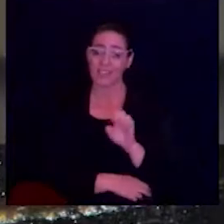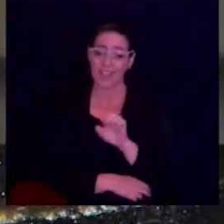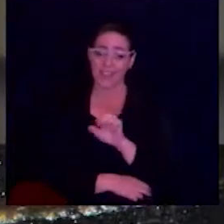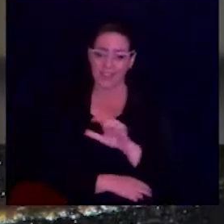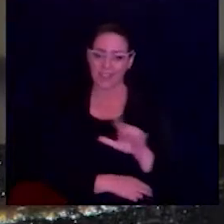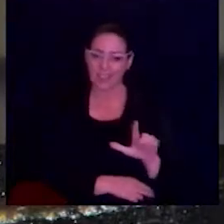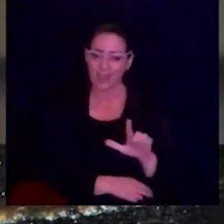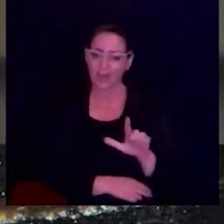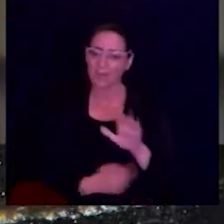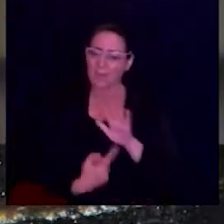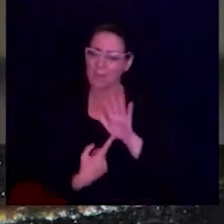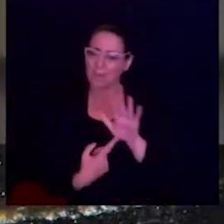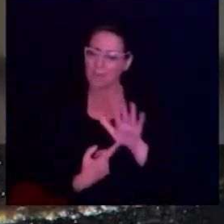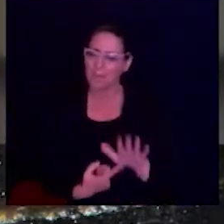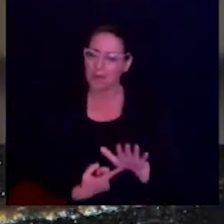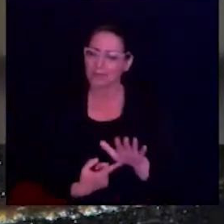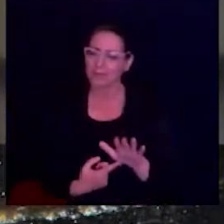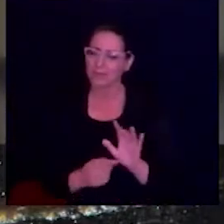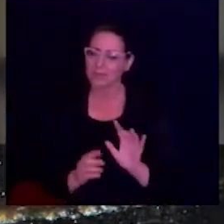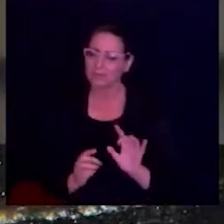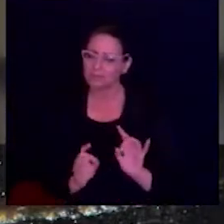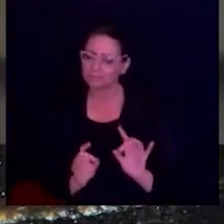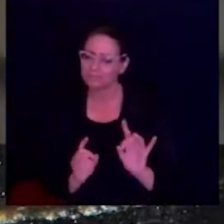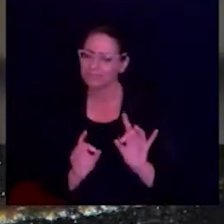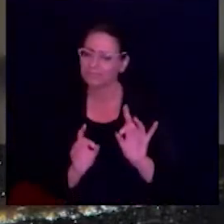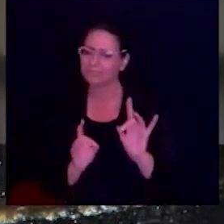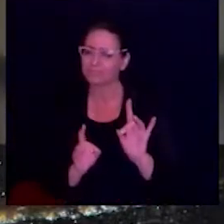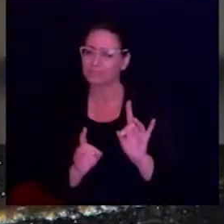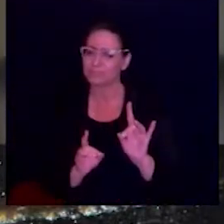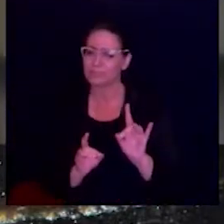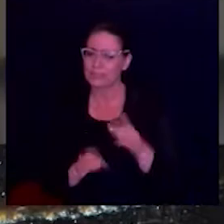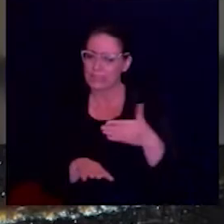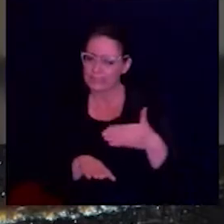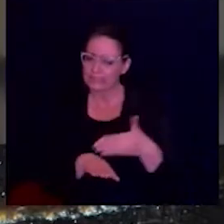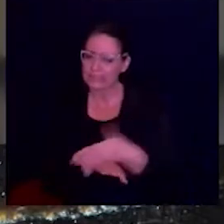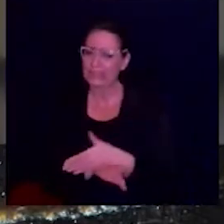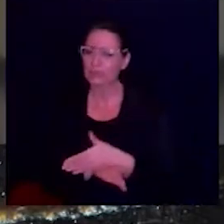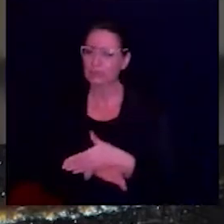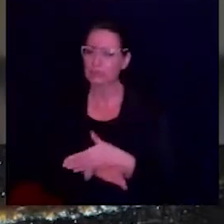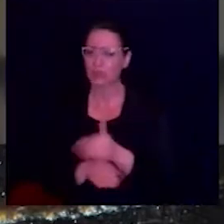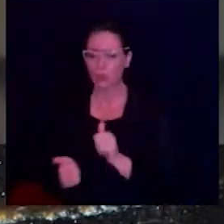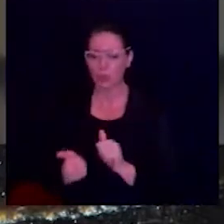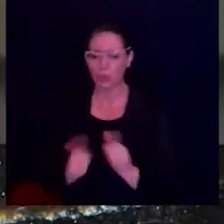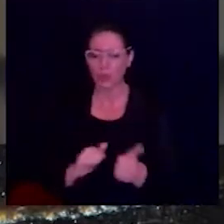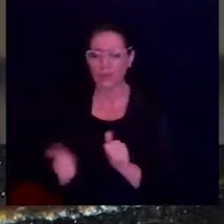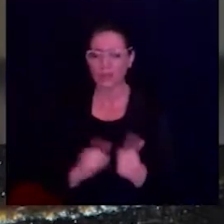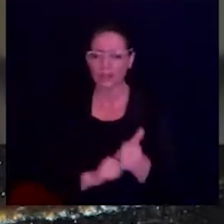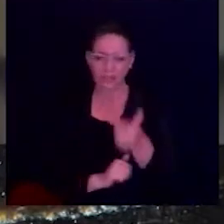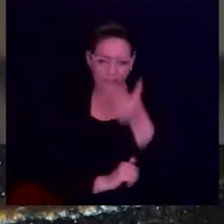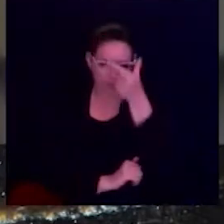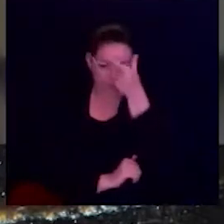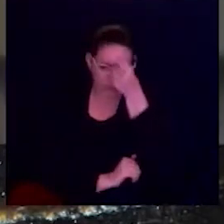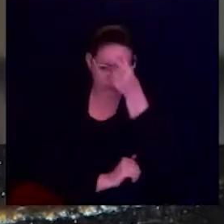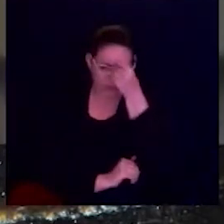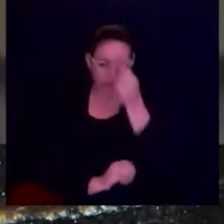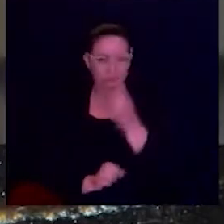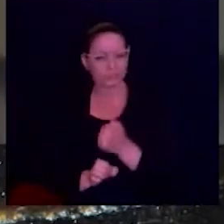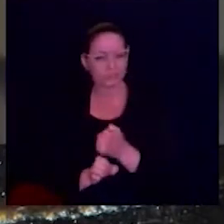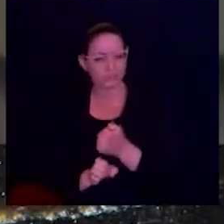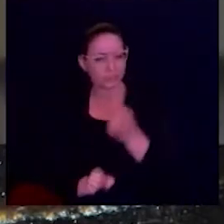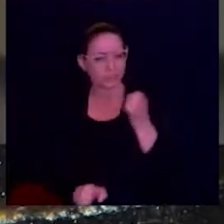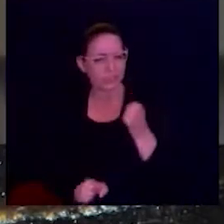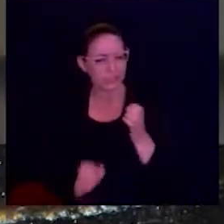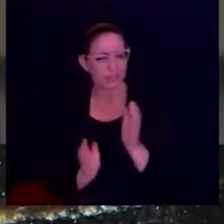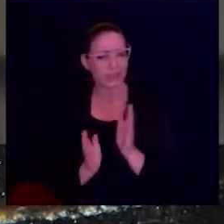da população com acesso ao ensino superior de qualidade, ainda mais em uma engenharia. Eu